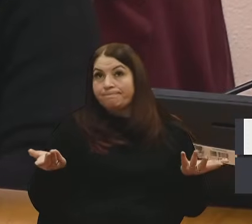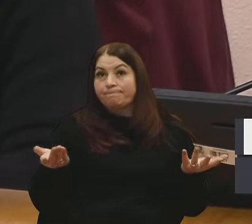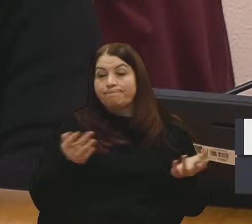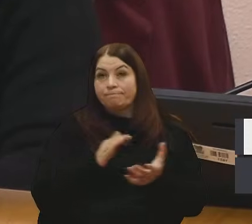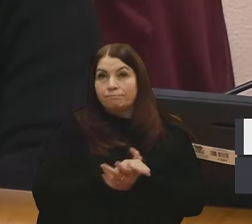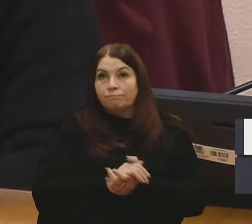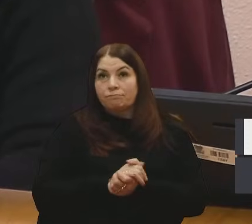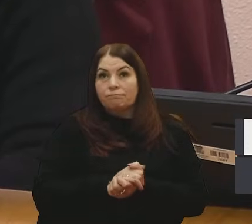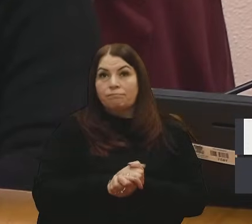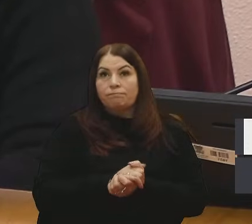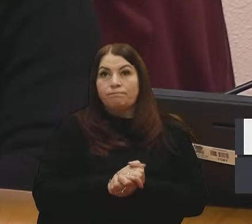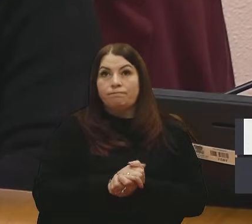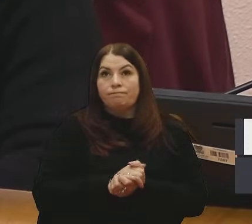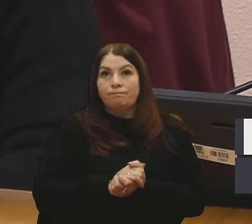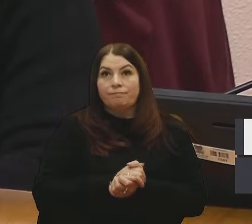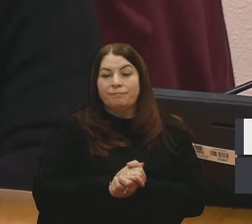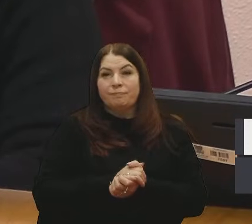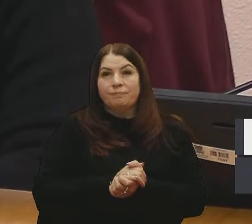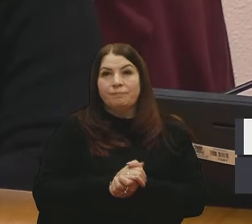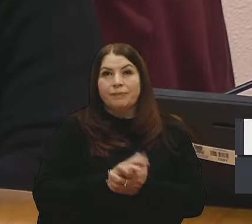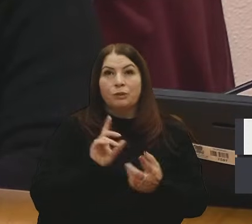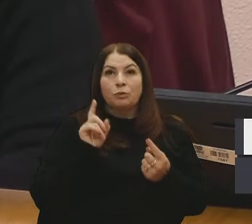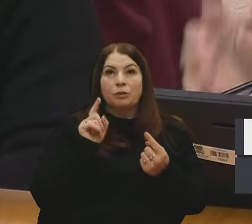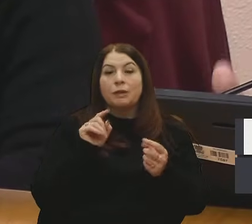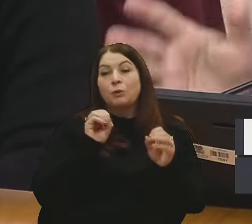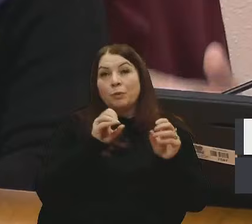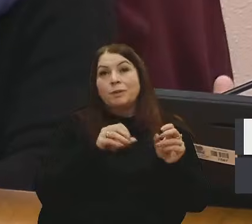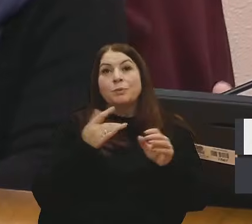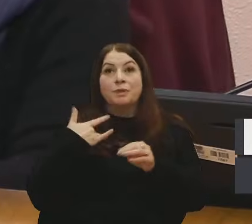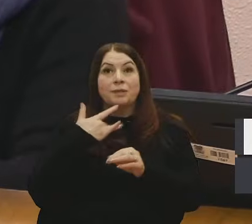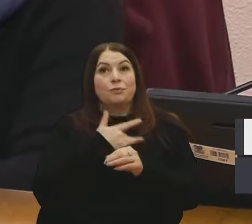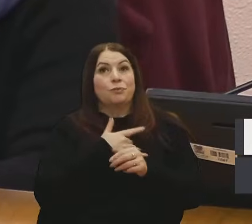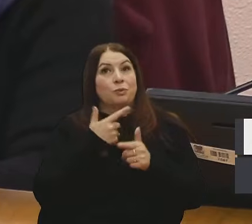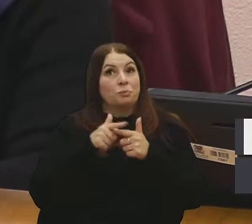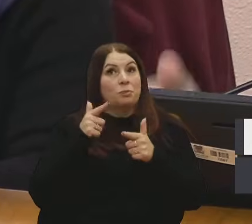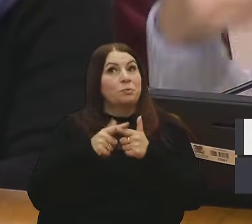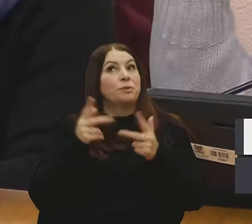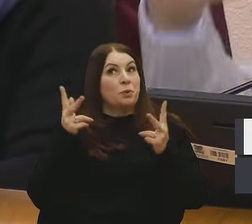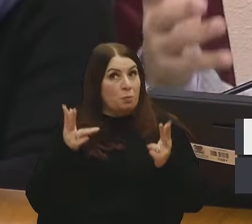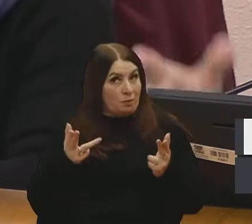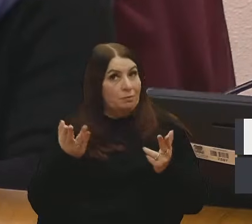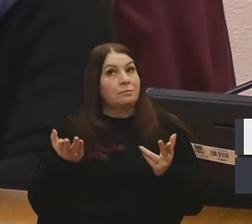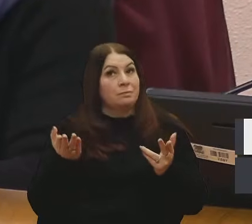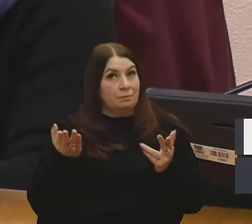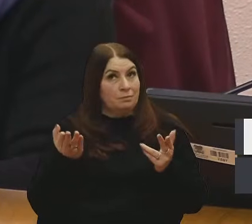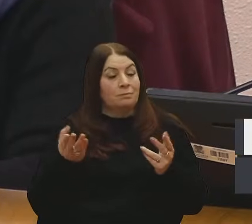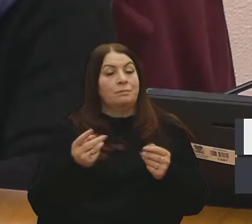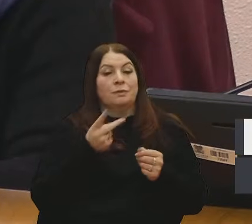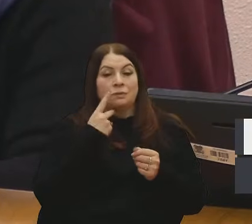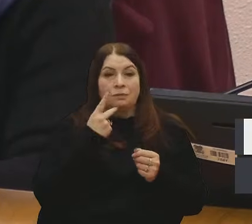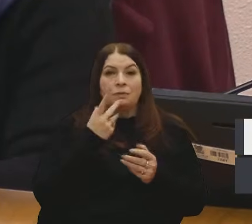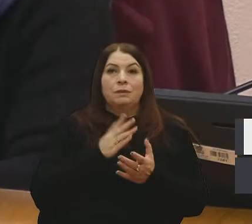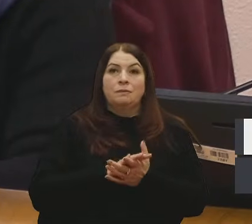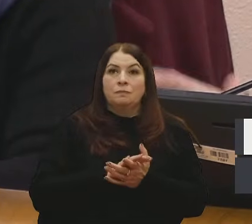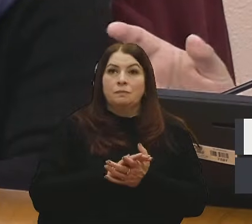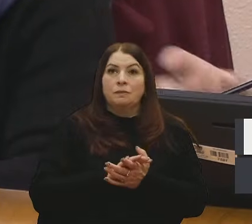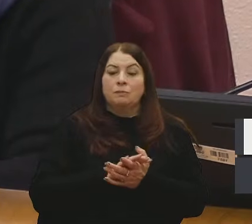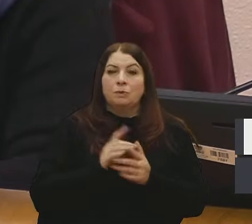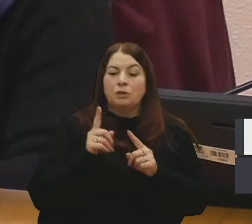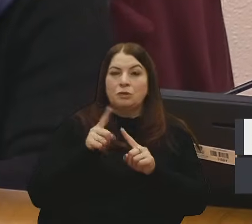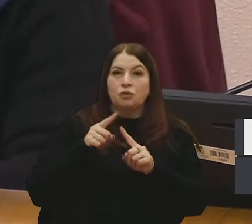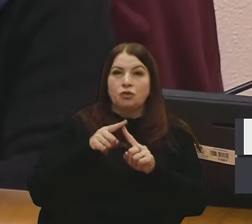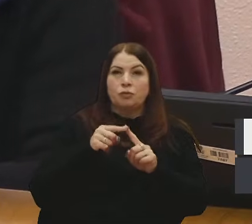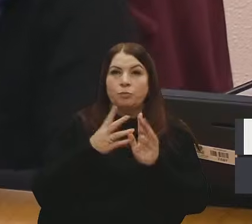são fins diferentes, a educação da saúde, mas os problemas são os mesmos quando se passa por esse tipo de